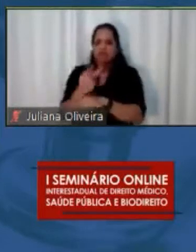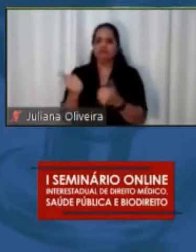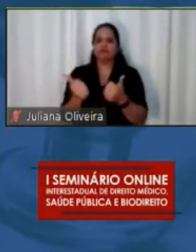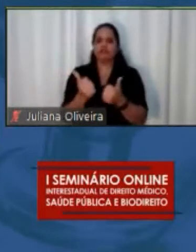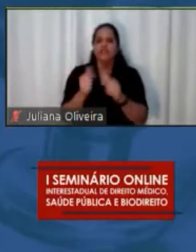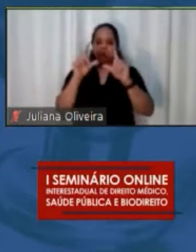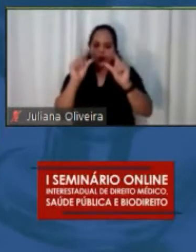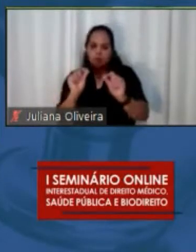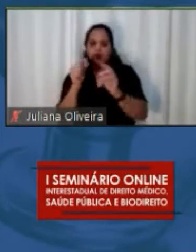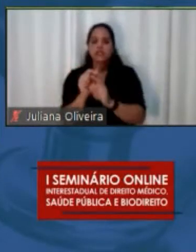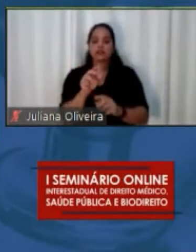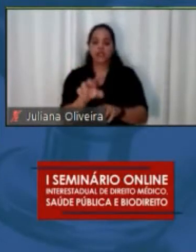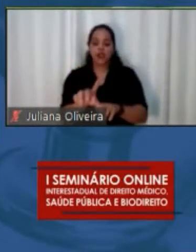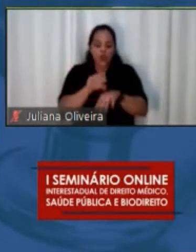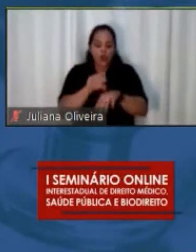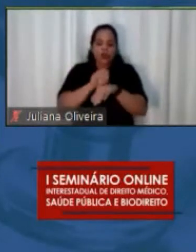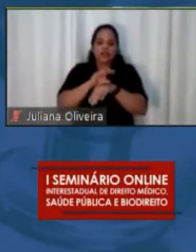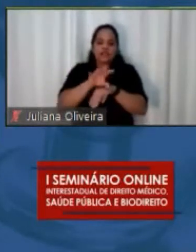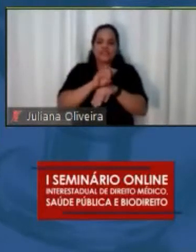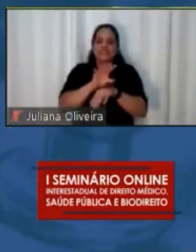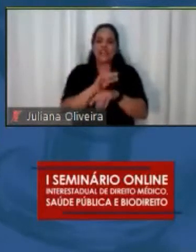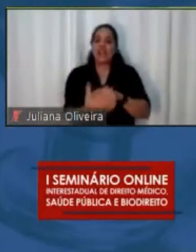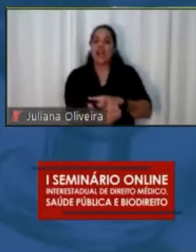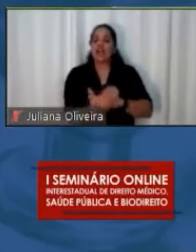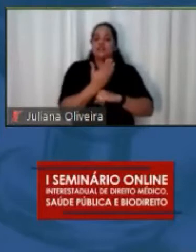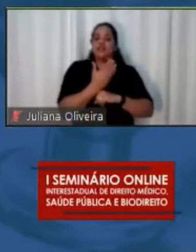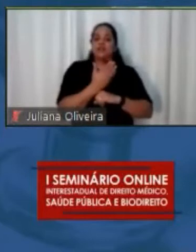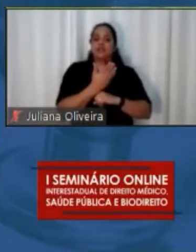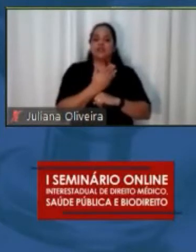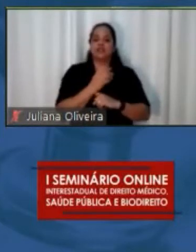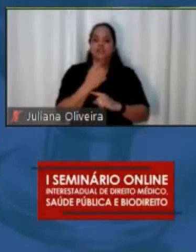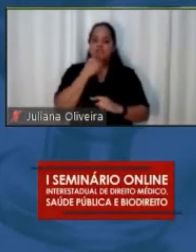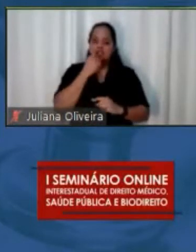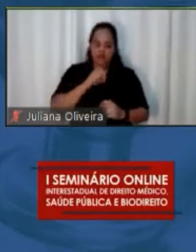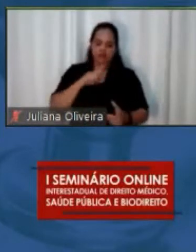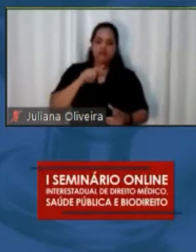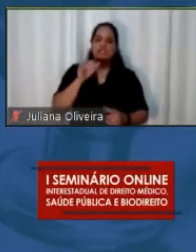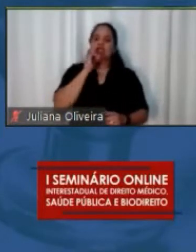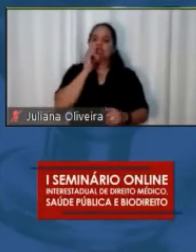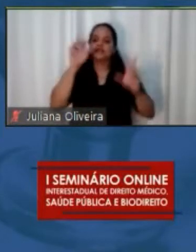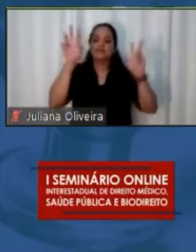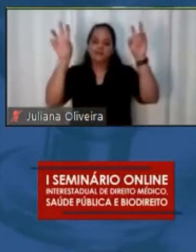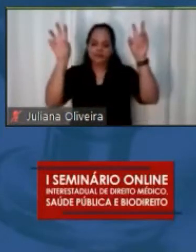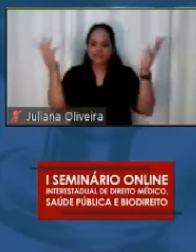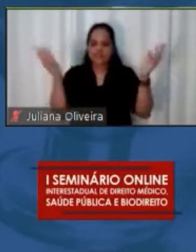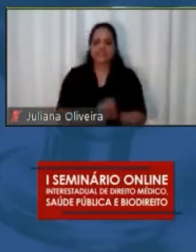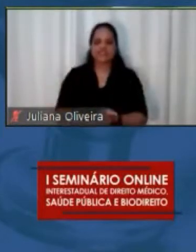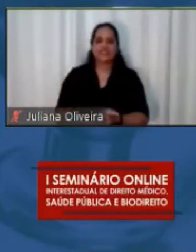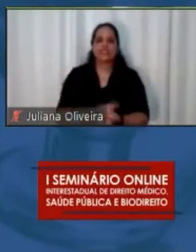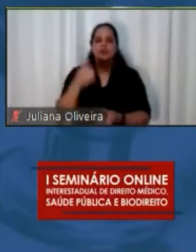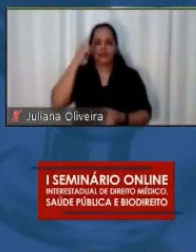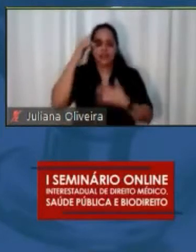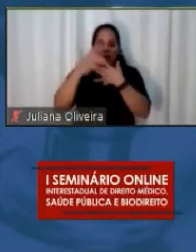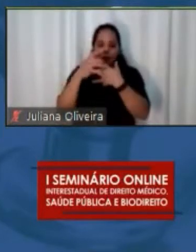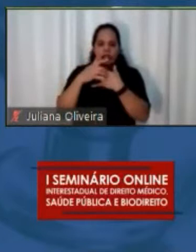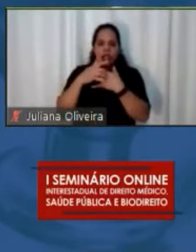halogênico, ajuda a preservar os estoques de sangue. E aqui eu queria fazer um parêntese para que nós possamos atentar para a